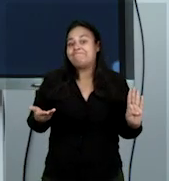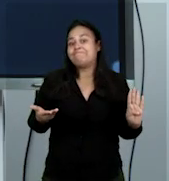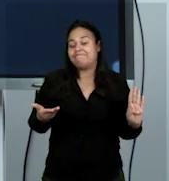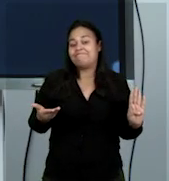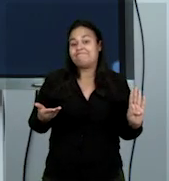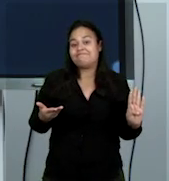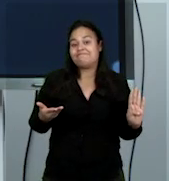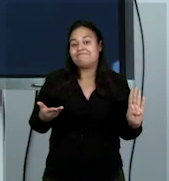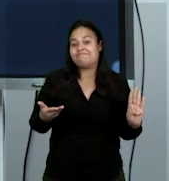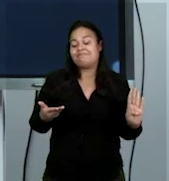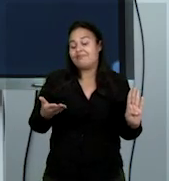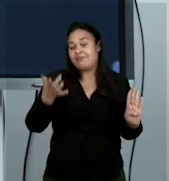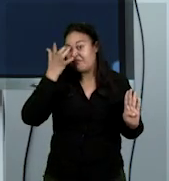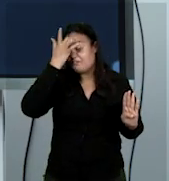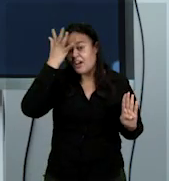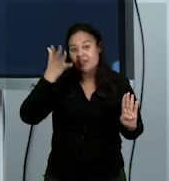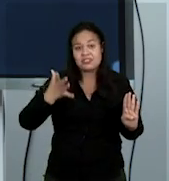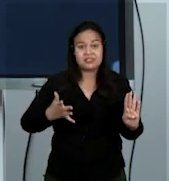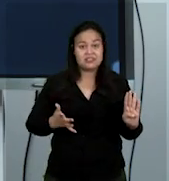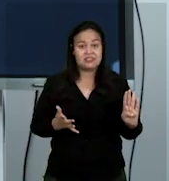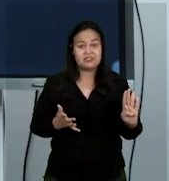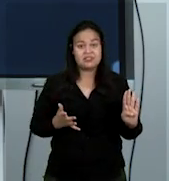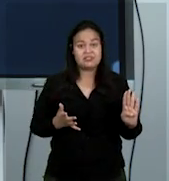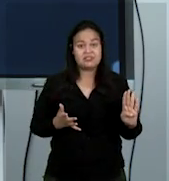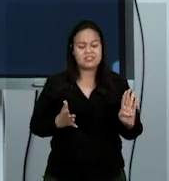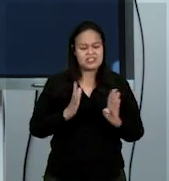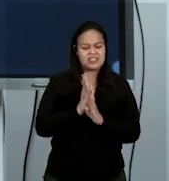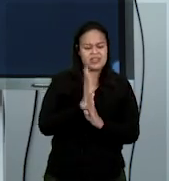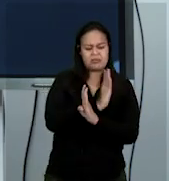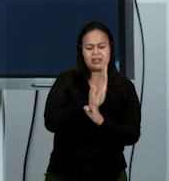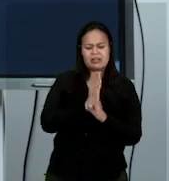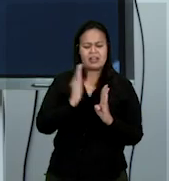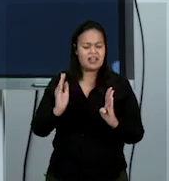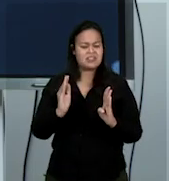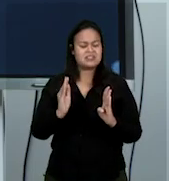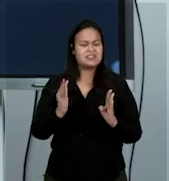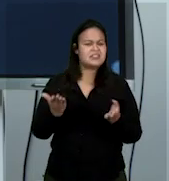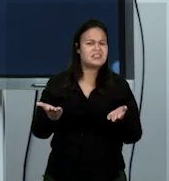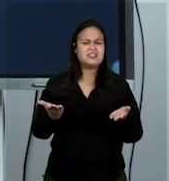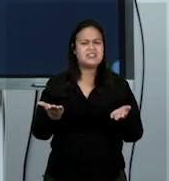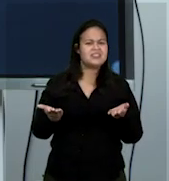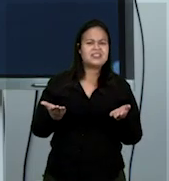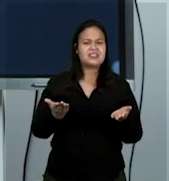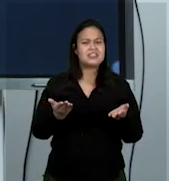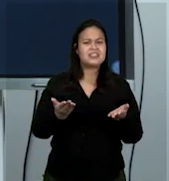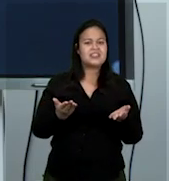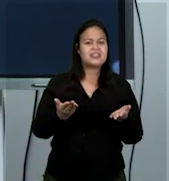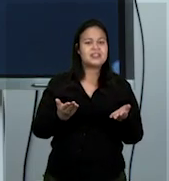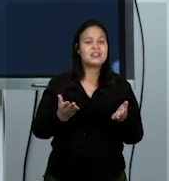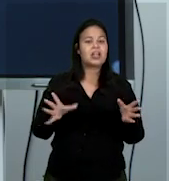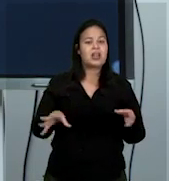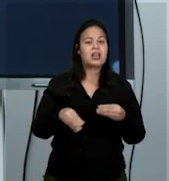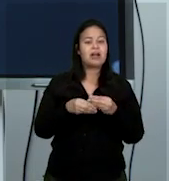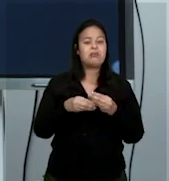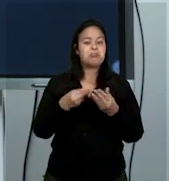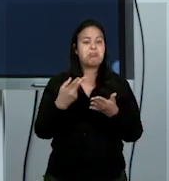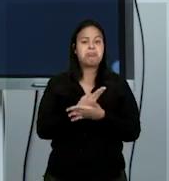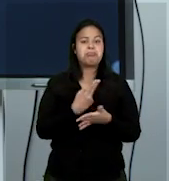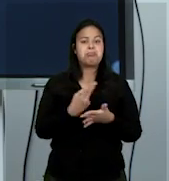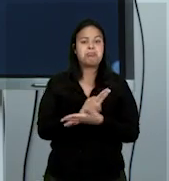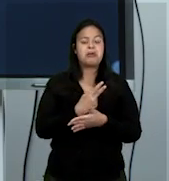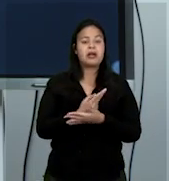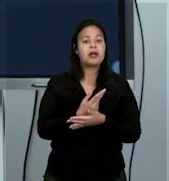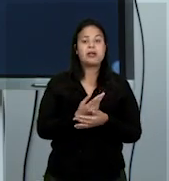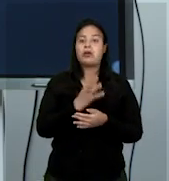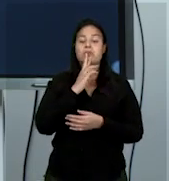mais fácil e aí você ganha só metade do exercício, vamos dizer assim, né? Ou às vezes até completamente errado, porque você